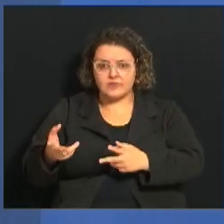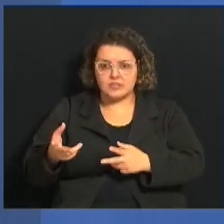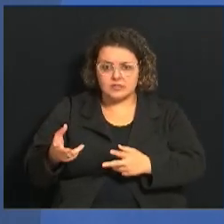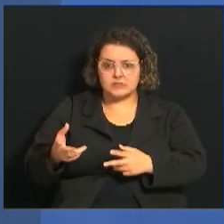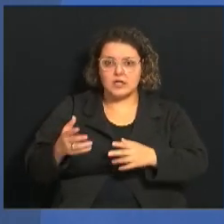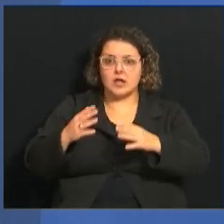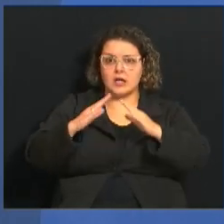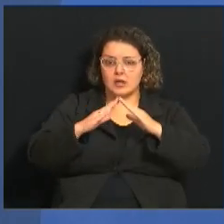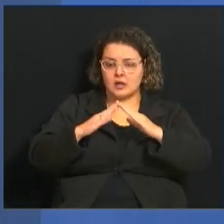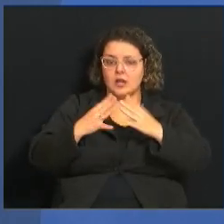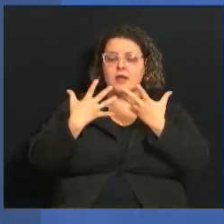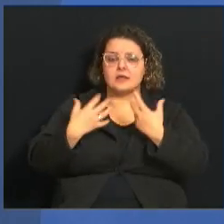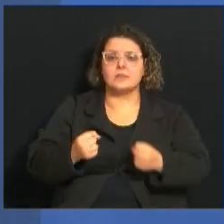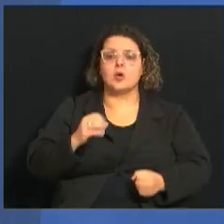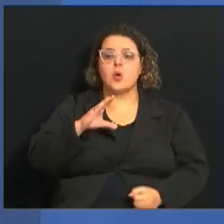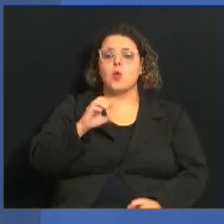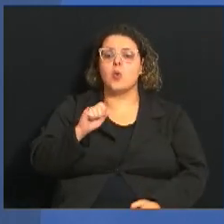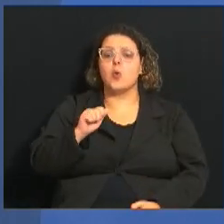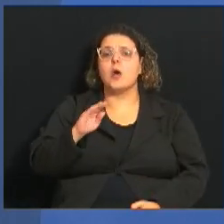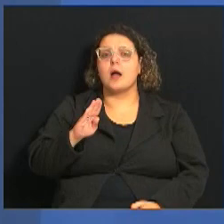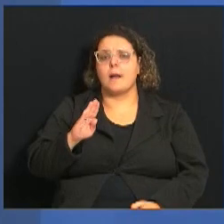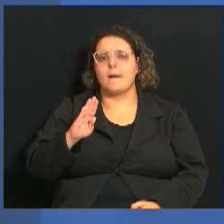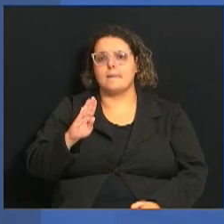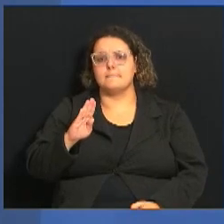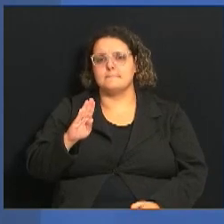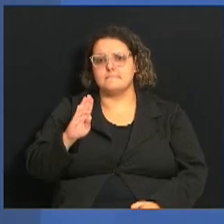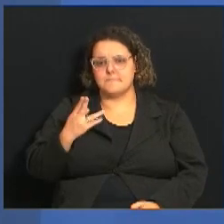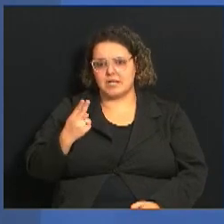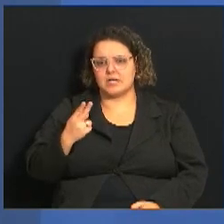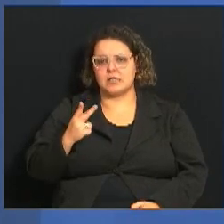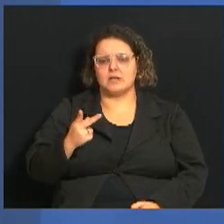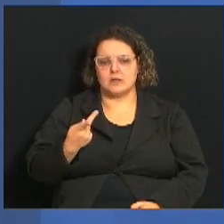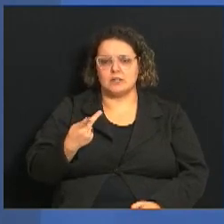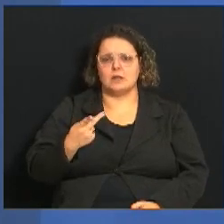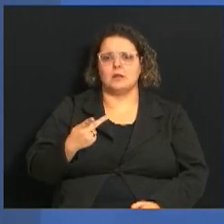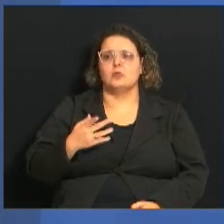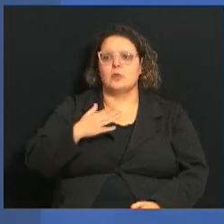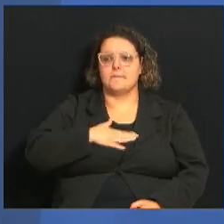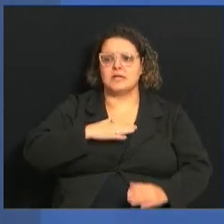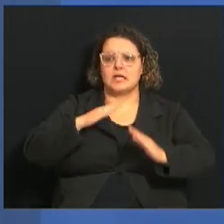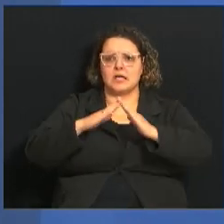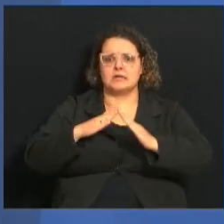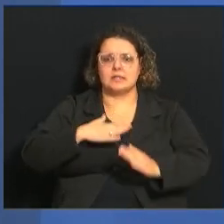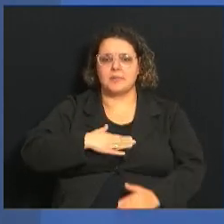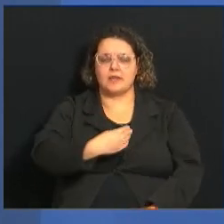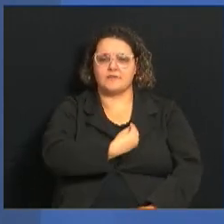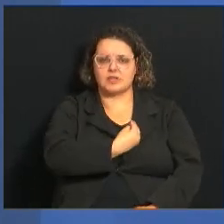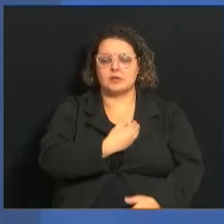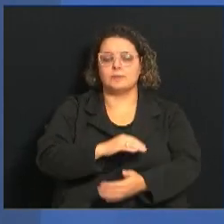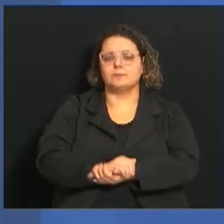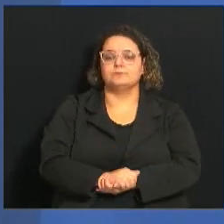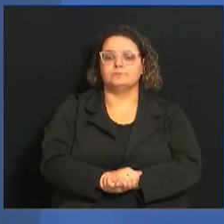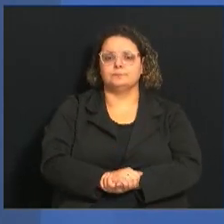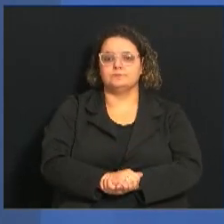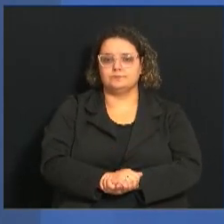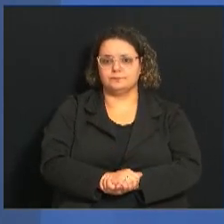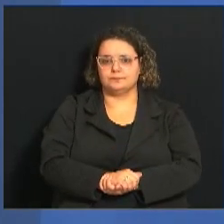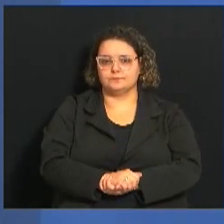pela Coab Campinas como contrapartida do programa Minha Casa Minha Vida. Confira.